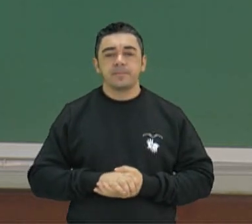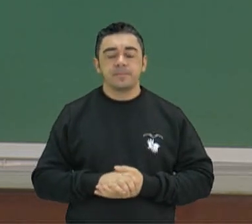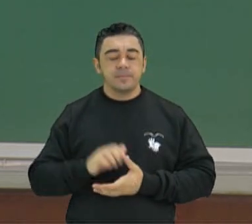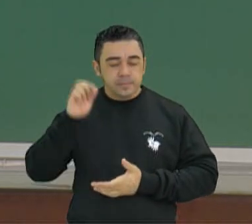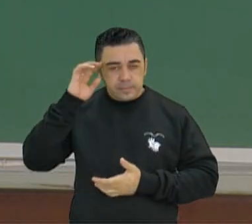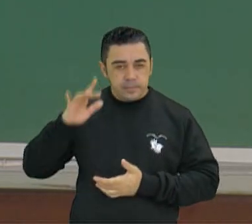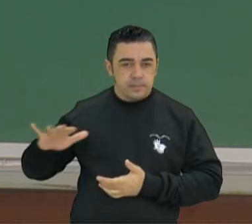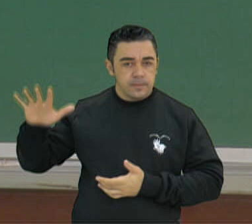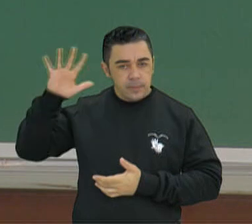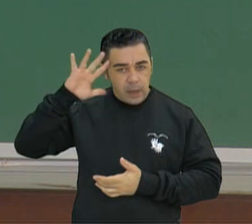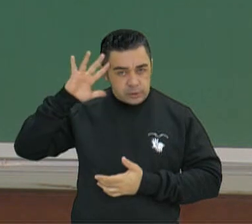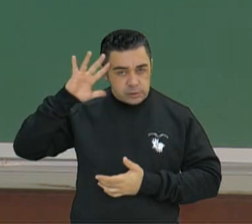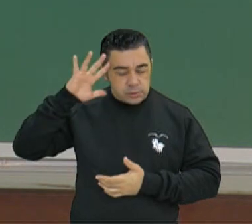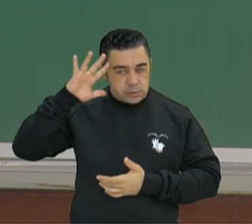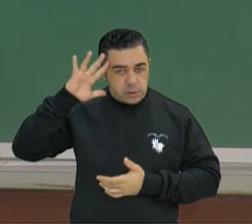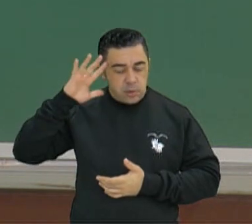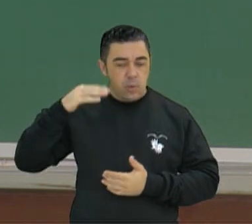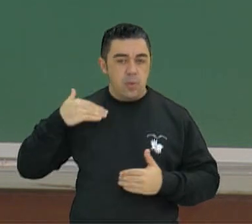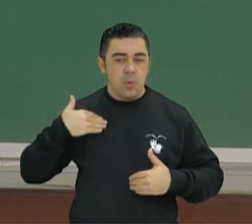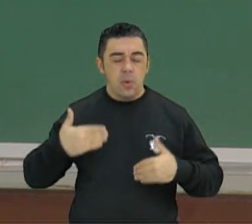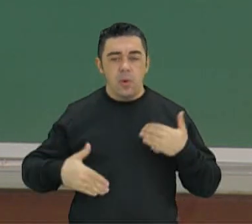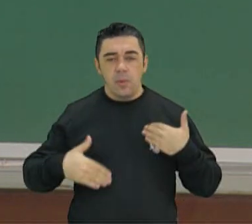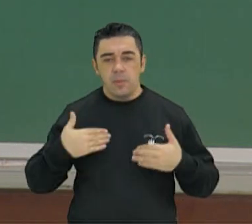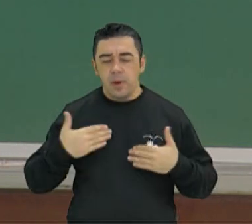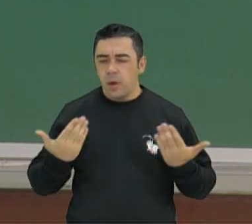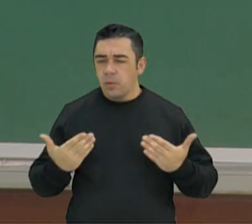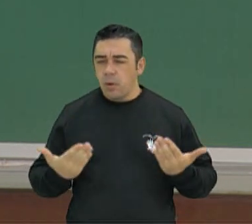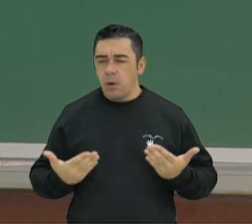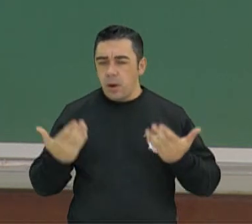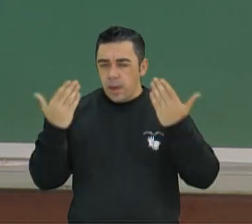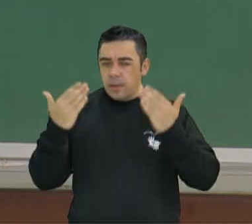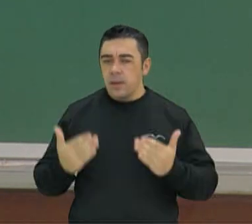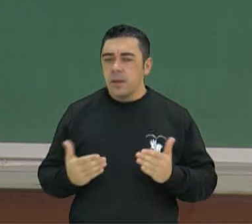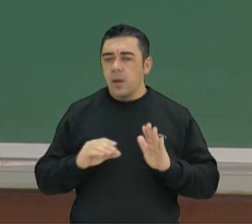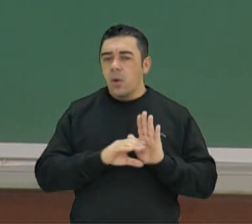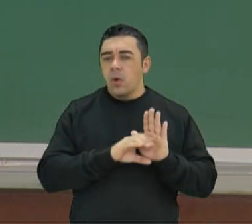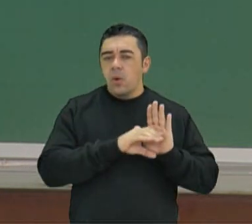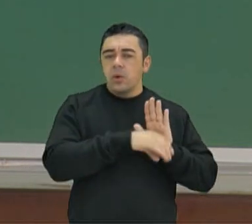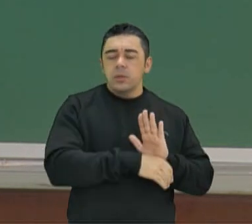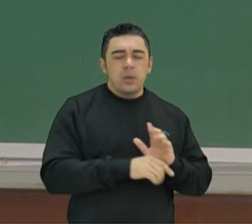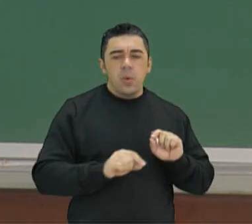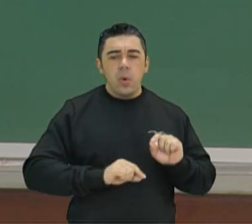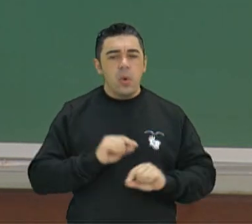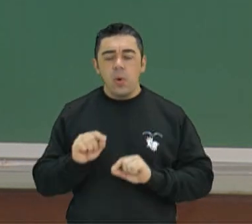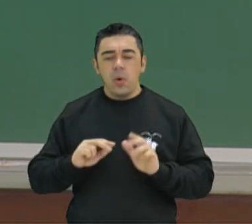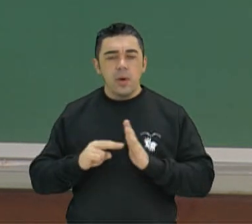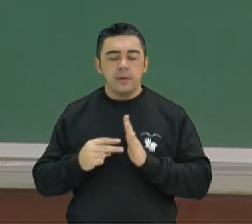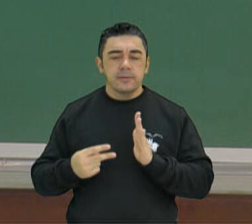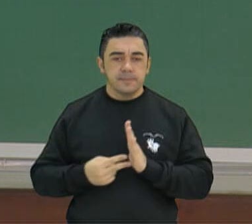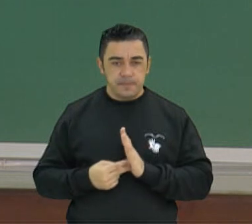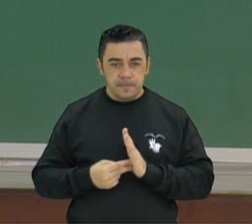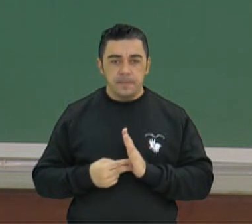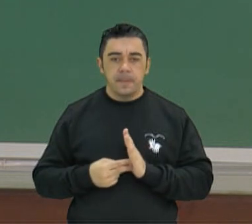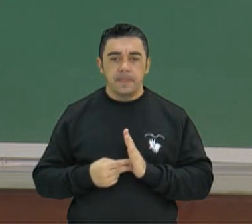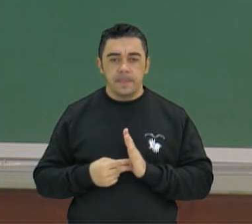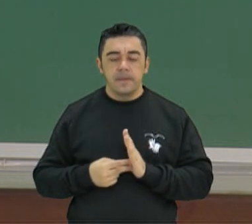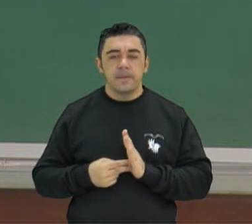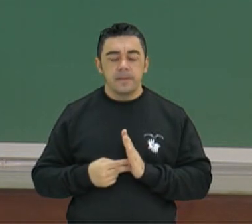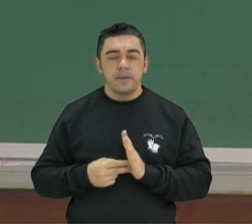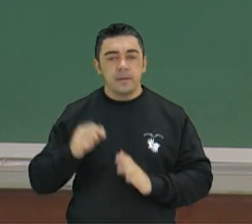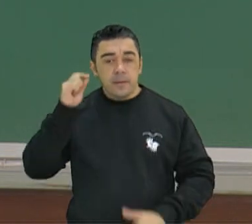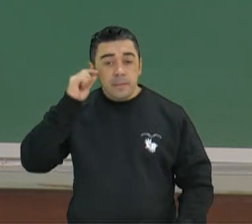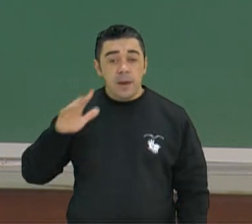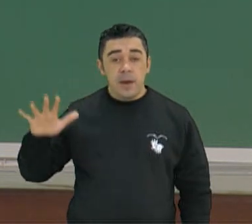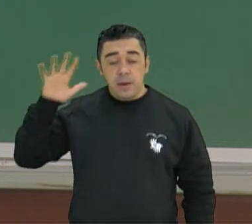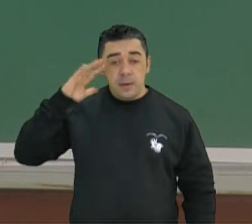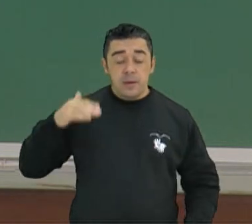Imagem corporal. Então, vamos analisar agora o conceito. O que seria essa imagem corporal? A imagem